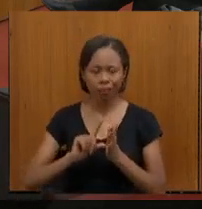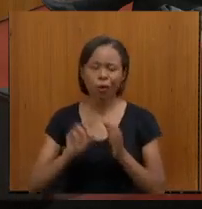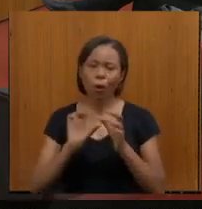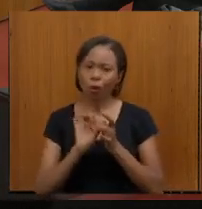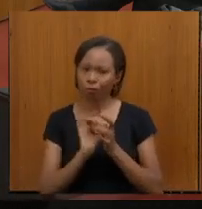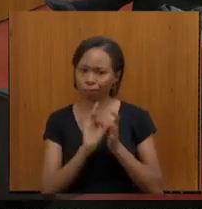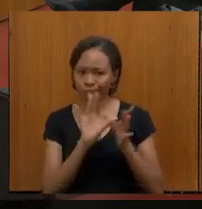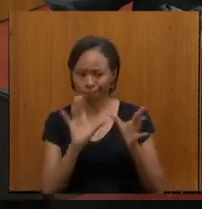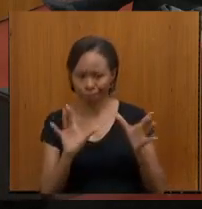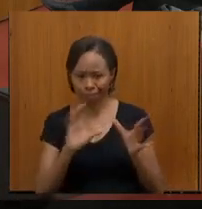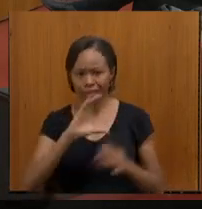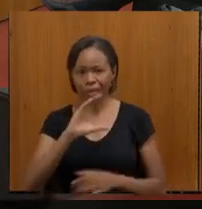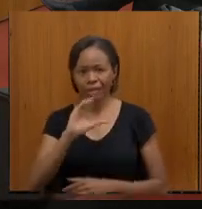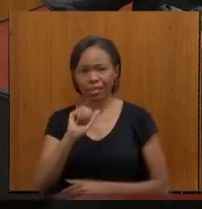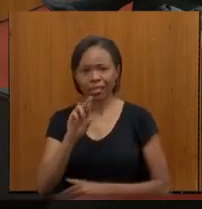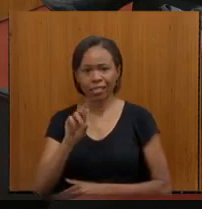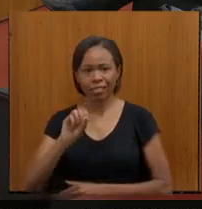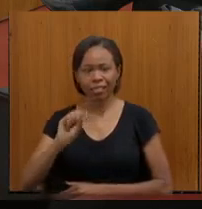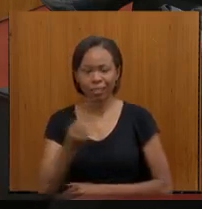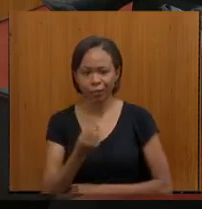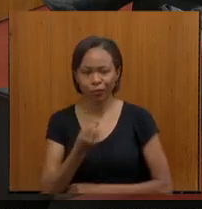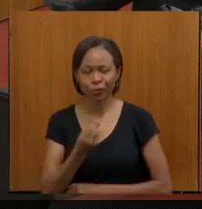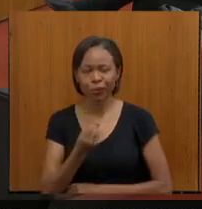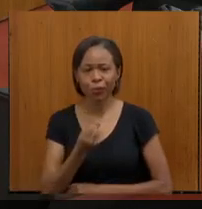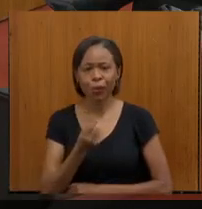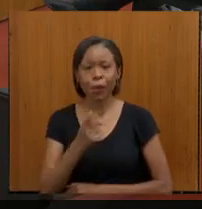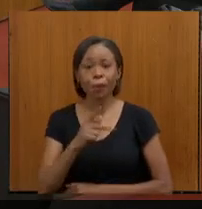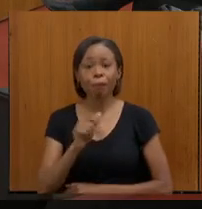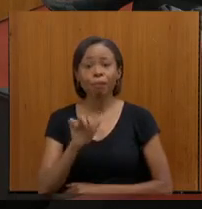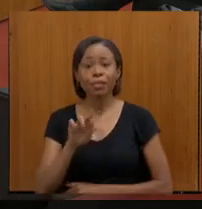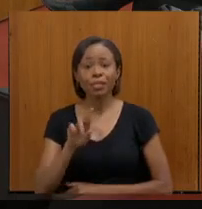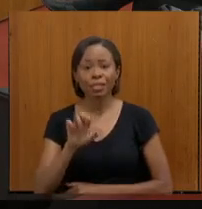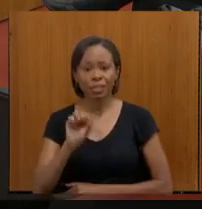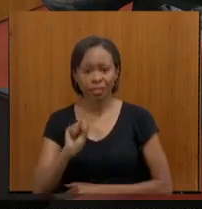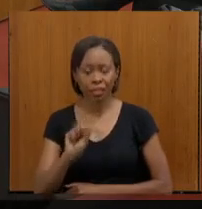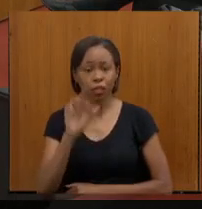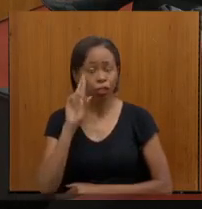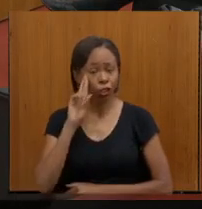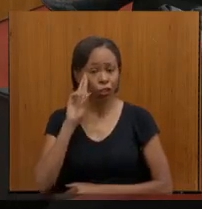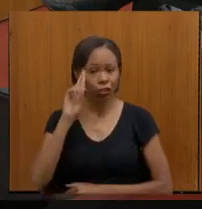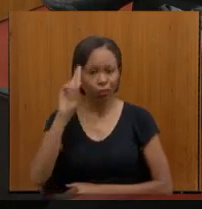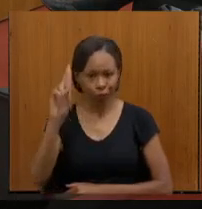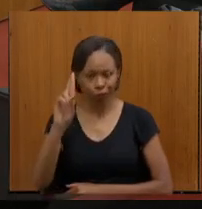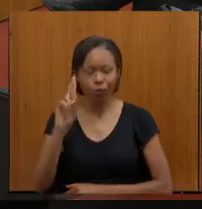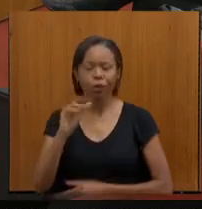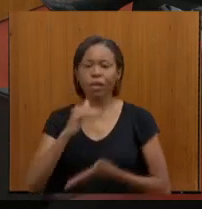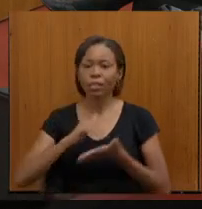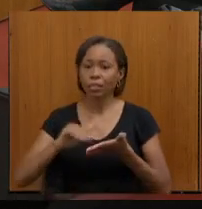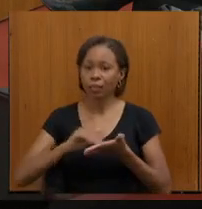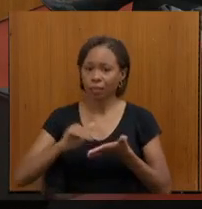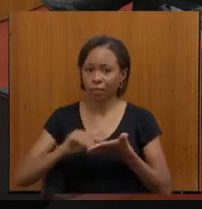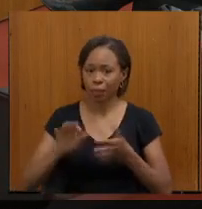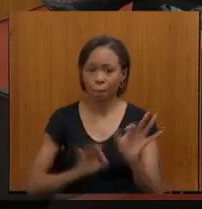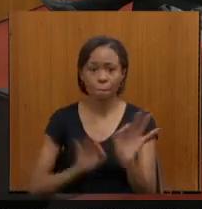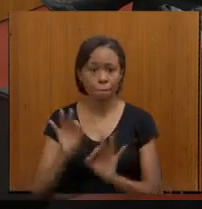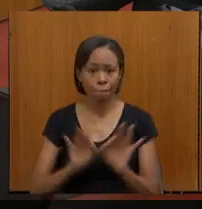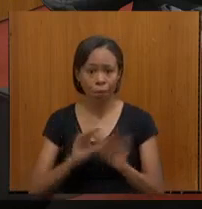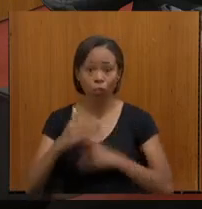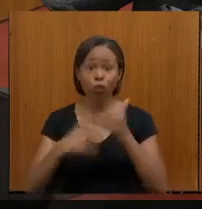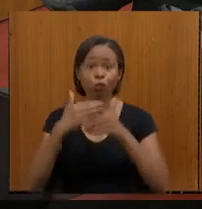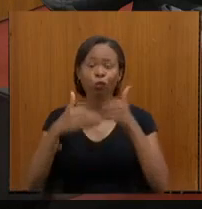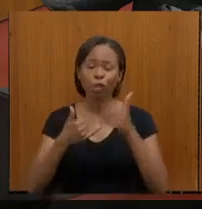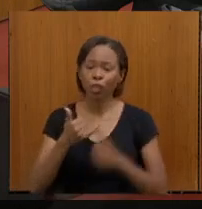dar a palavra agora seu Carlos Alexandre Pires diretor de desenvolvimento energético da secretaria de planejamento e desenvolvimento